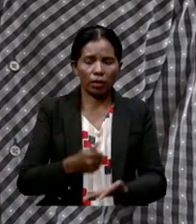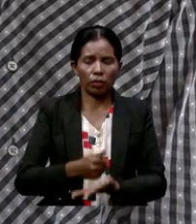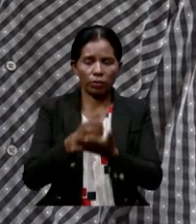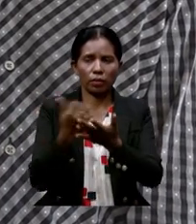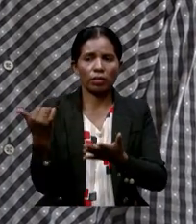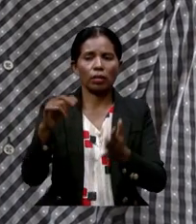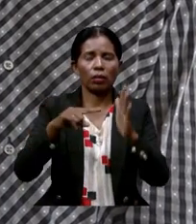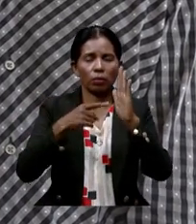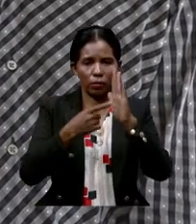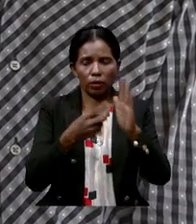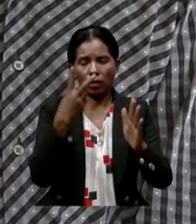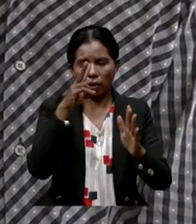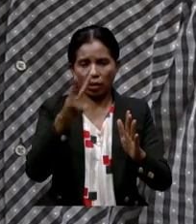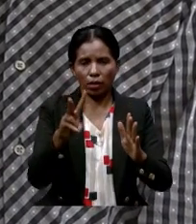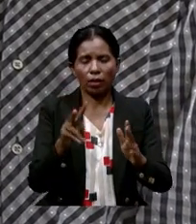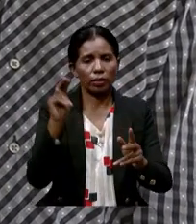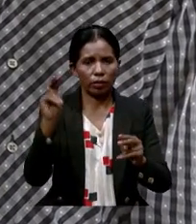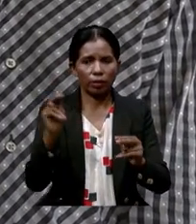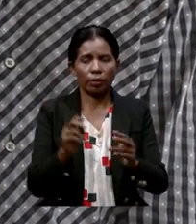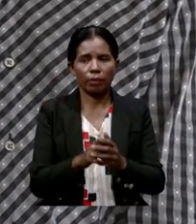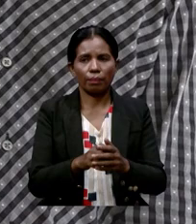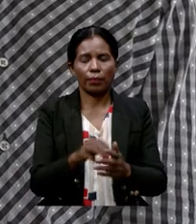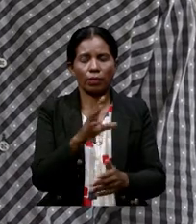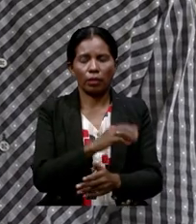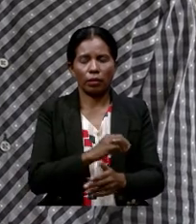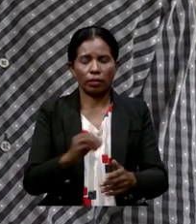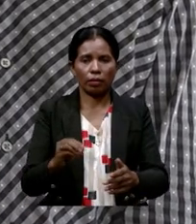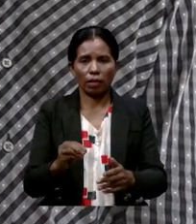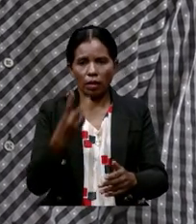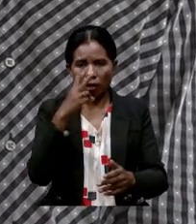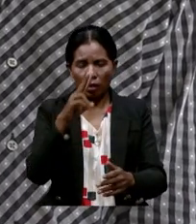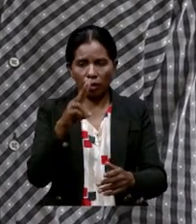dar a elaborar ninia a diploma né para